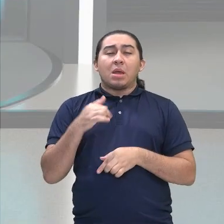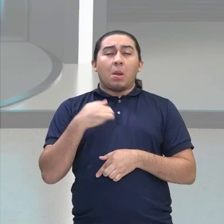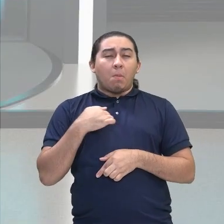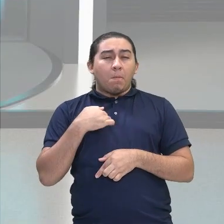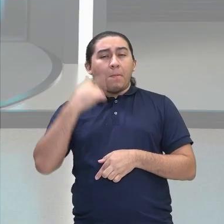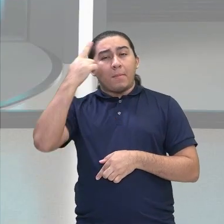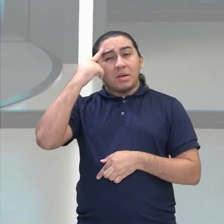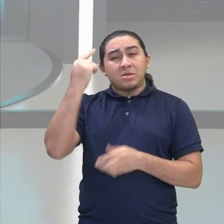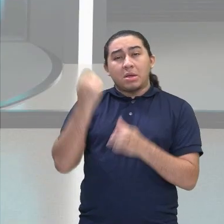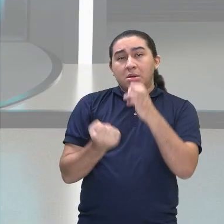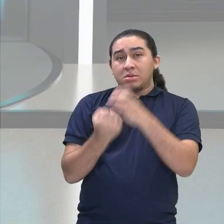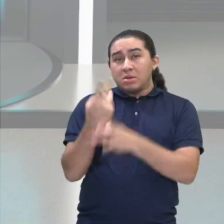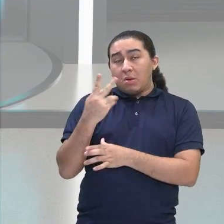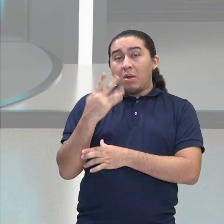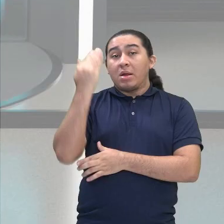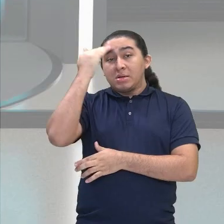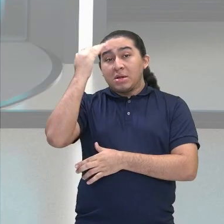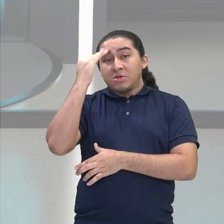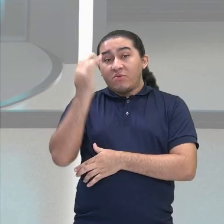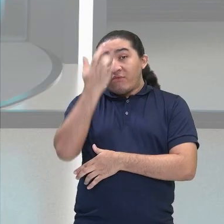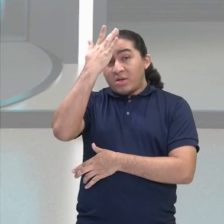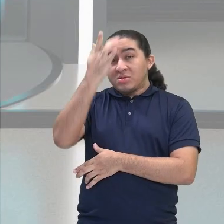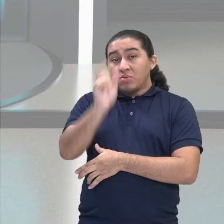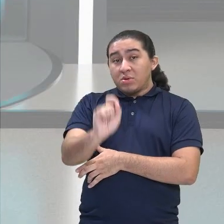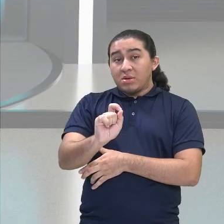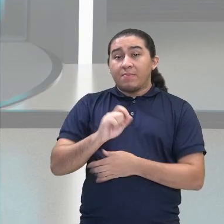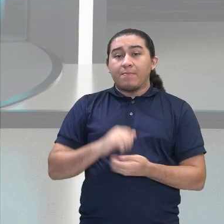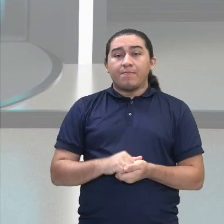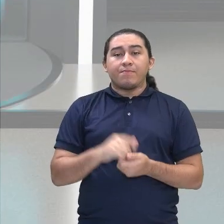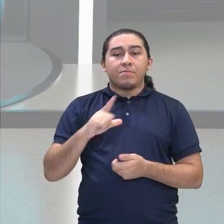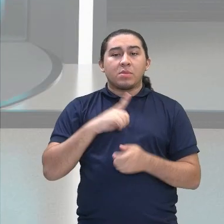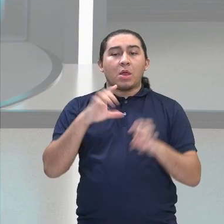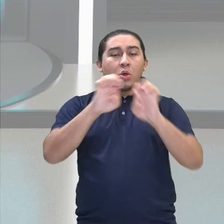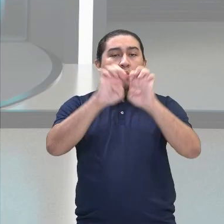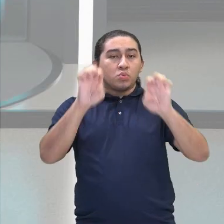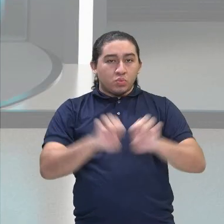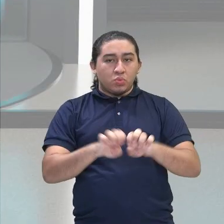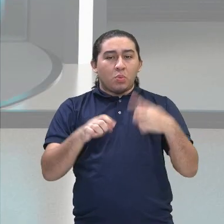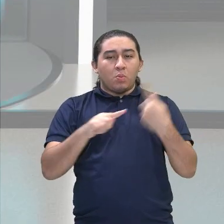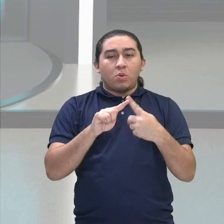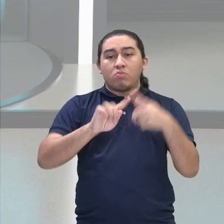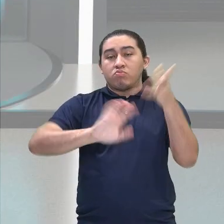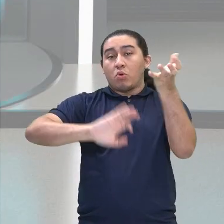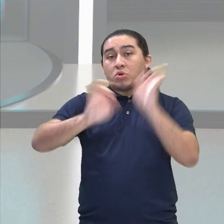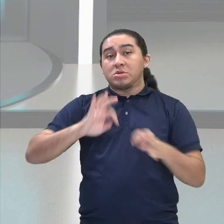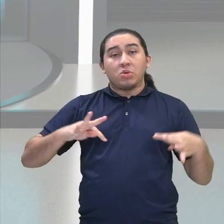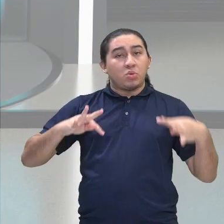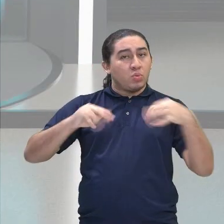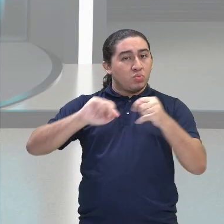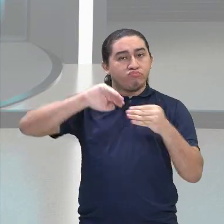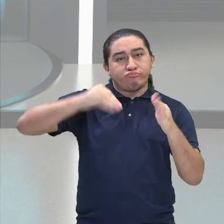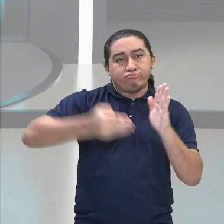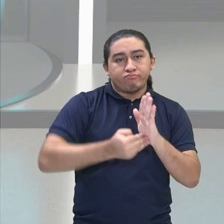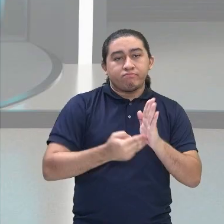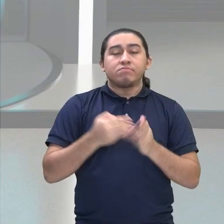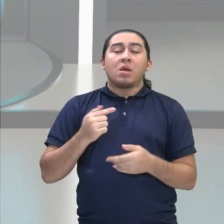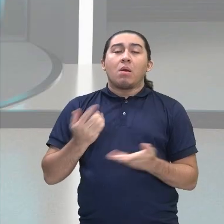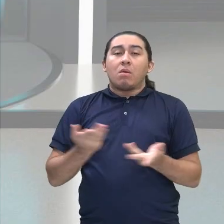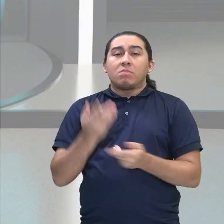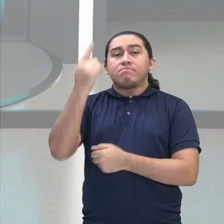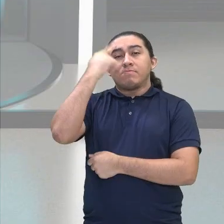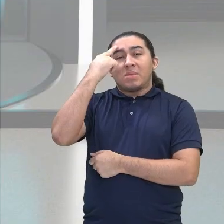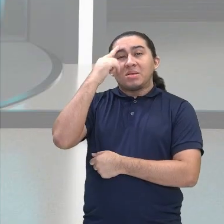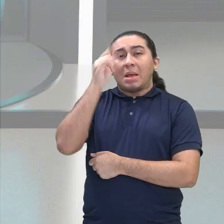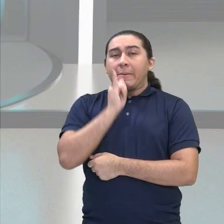criação, que vamos entender que é a composição, porque eu vou organizar tudo isso. Vamos imaginar que é como se eu